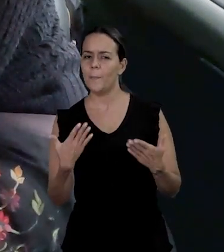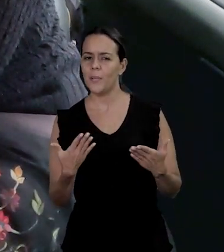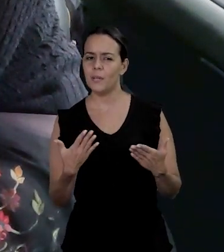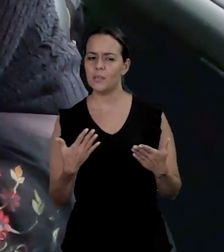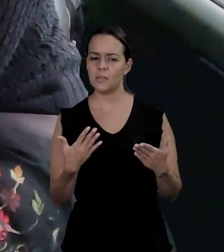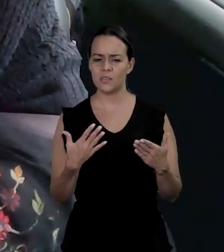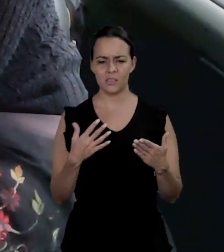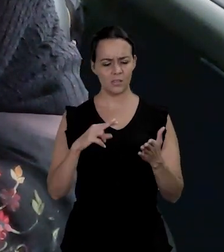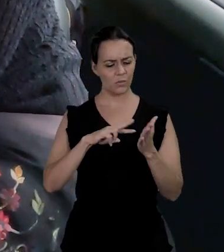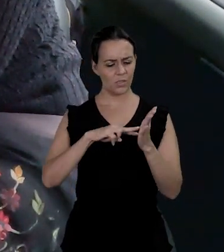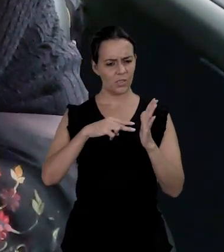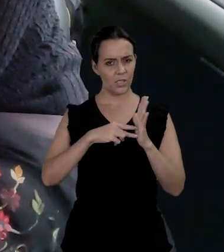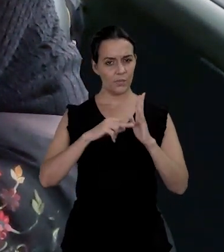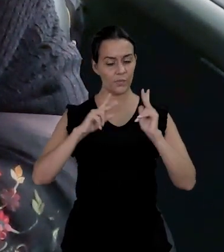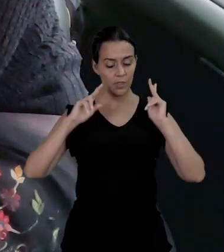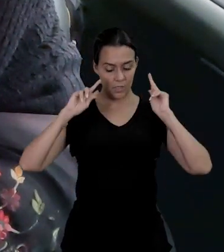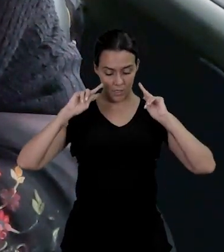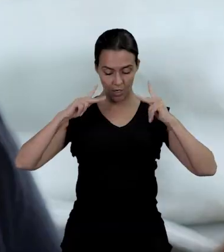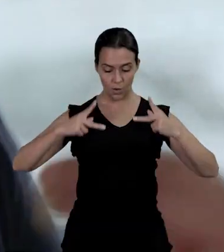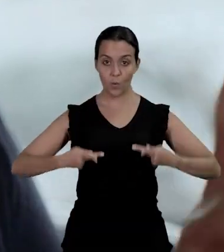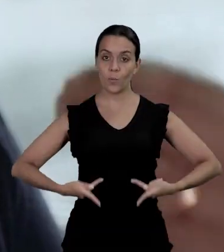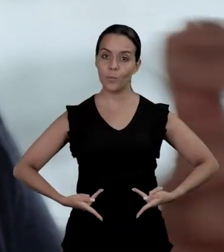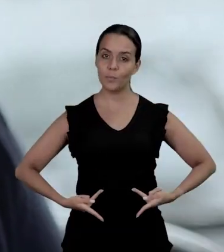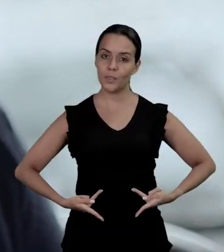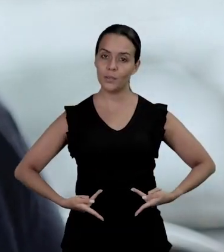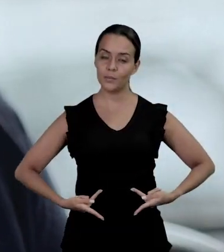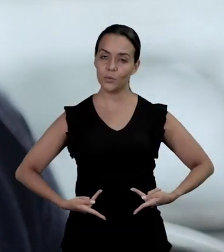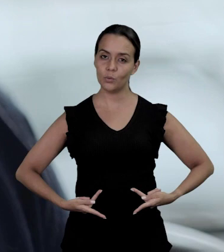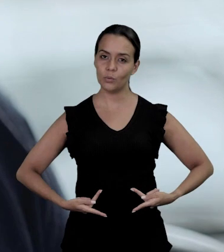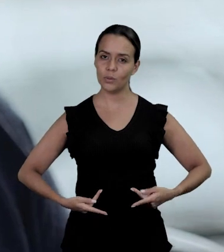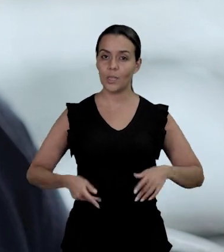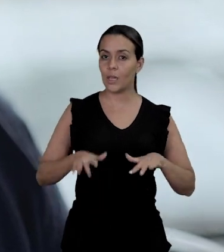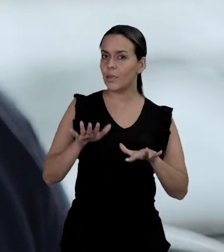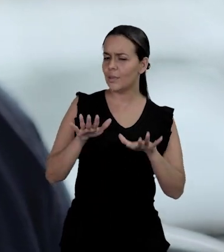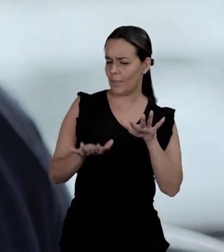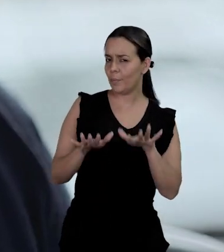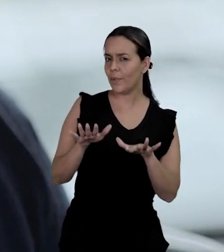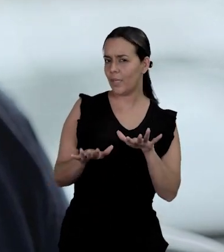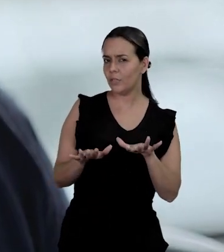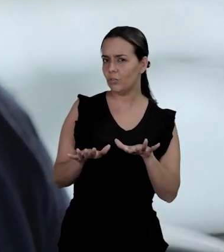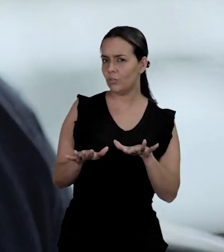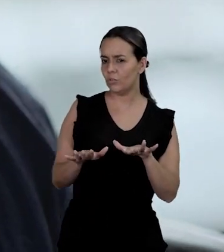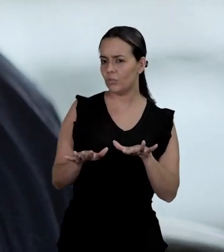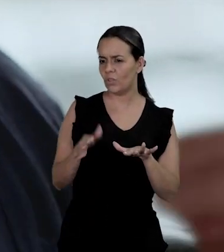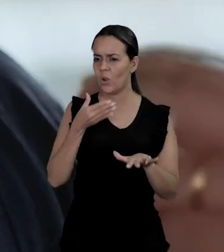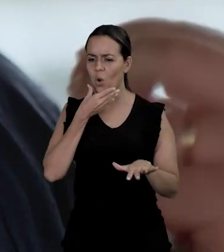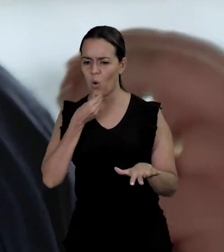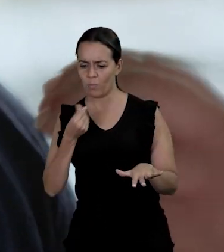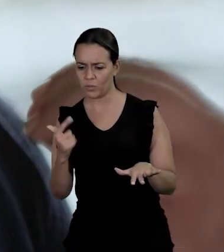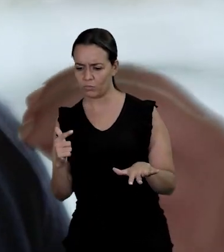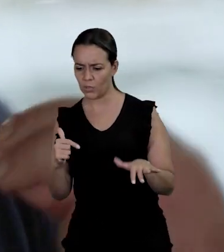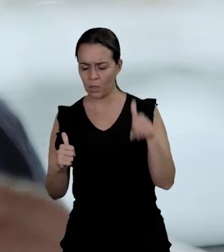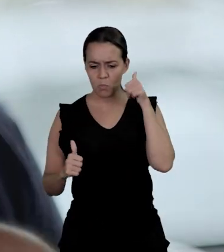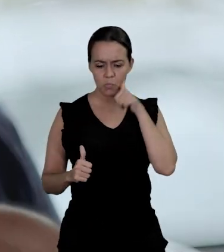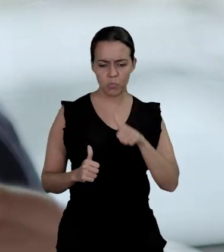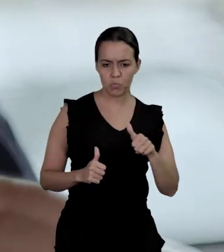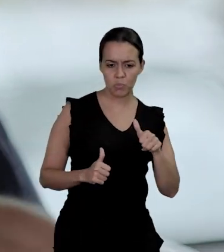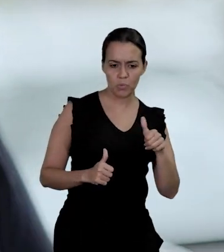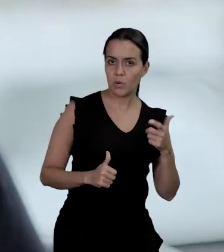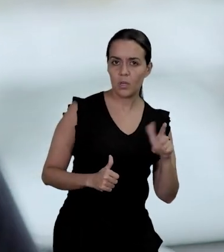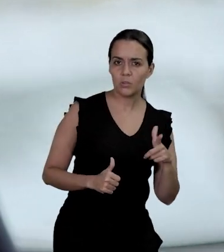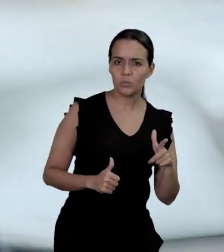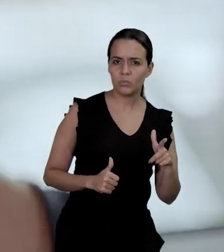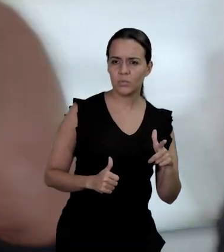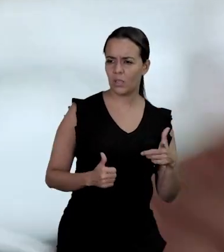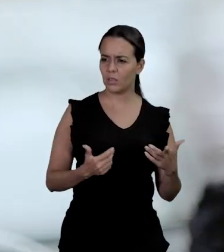ele tende a dissolver a percepção do que é humano, porque ele tenderia a relativizar. Então